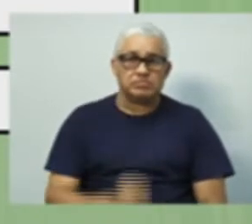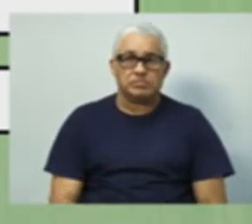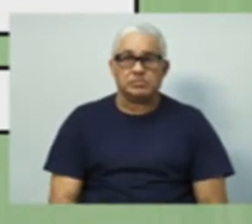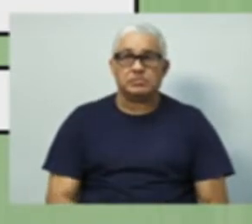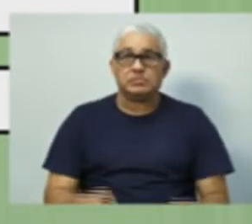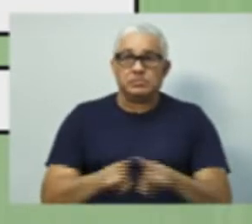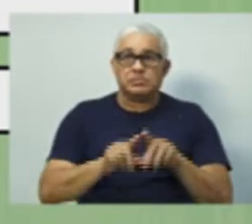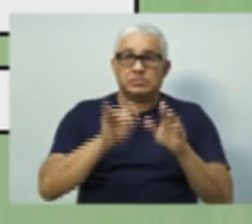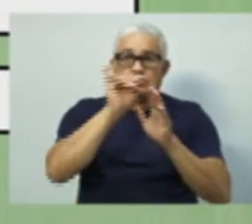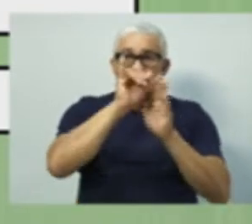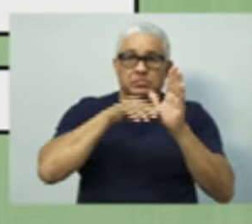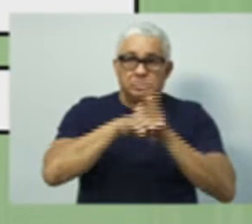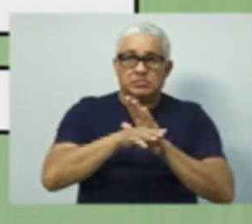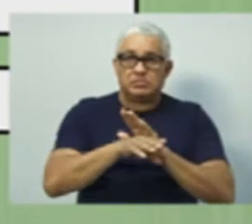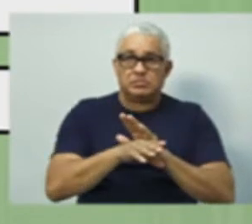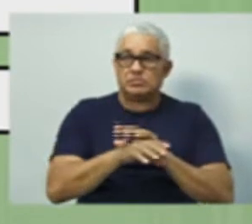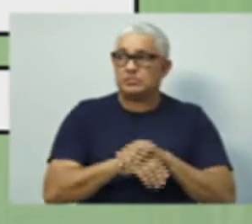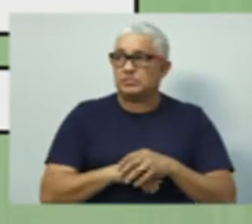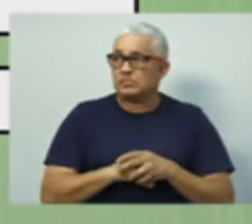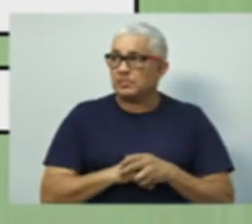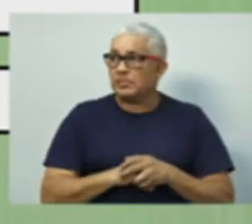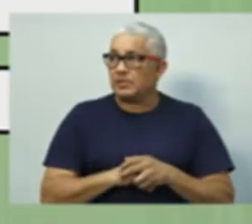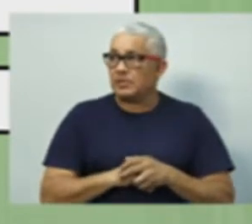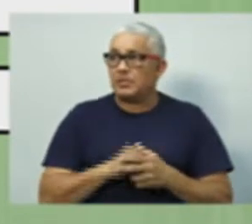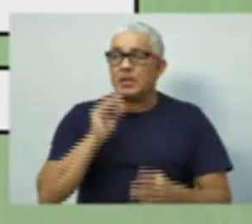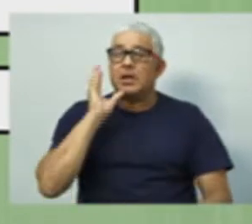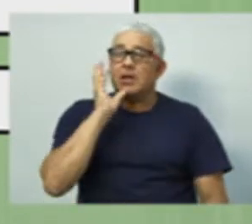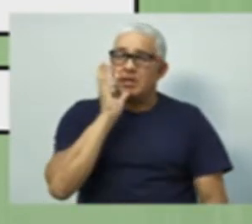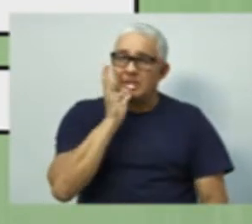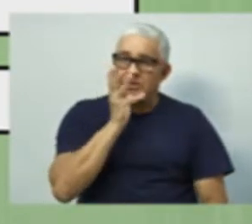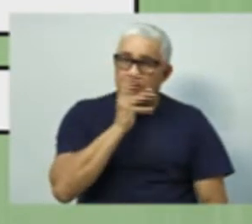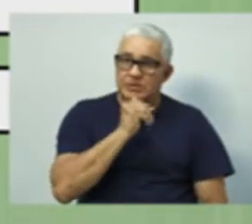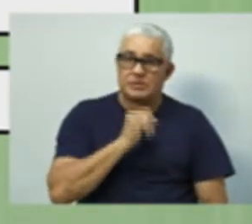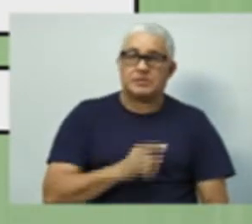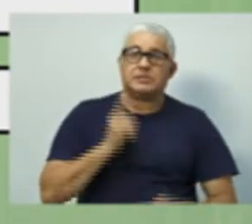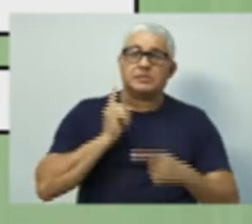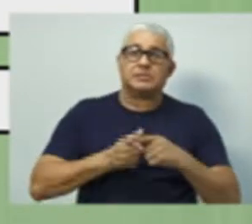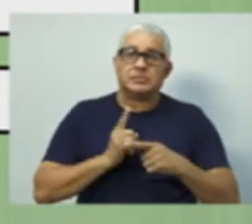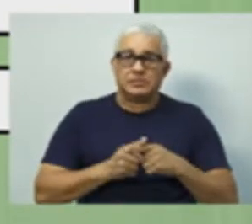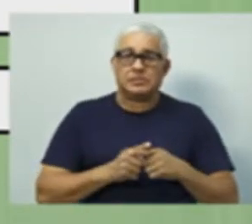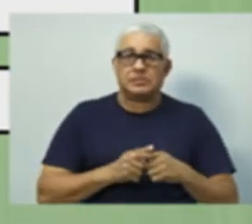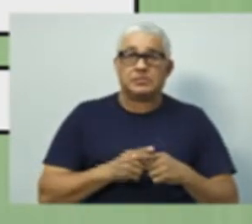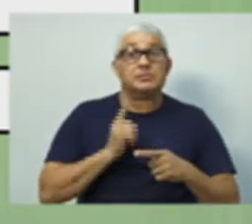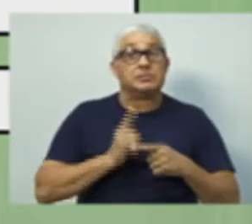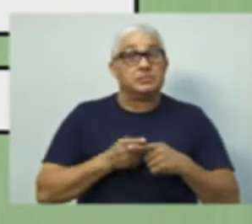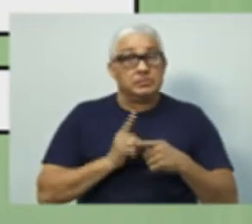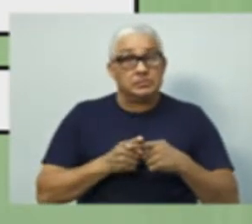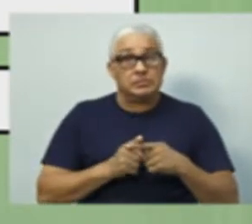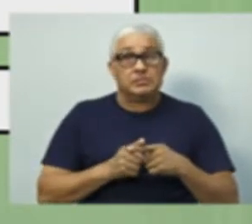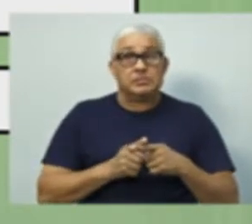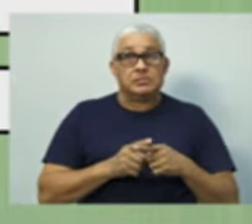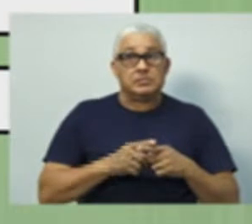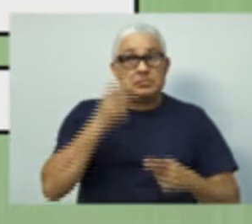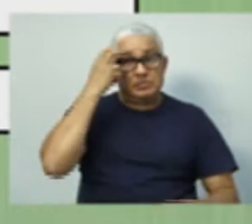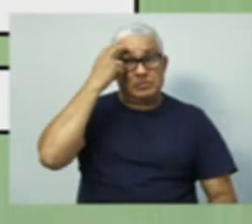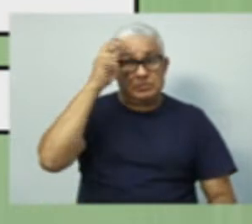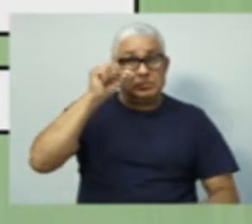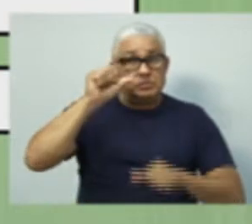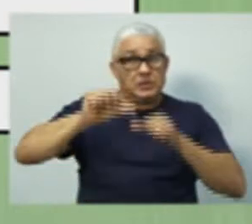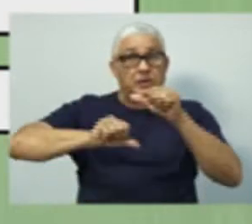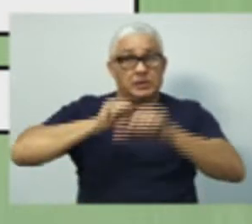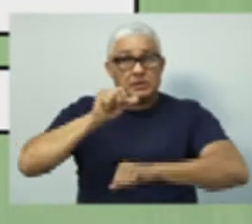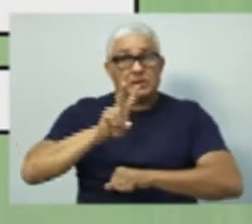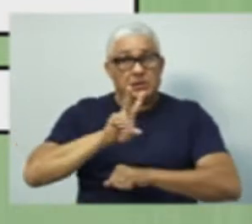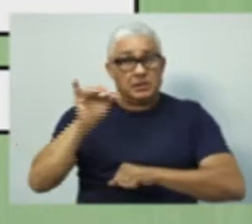é exato, né? Eu estou dizendo que aquilo pode ter o quê? Um ajuste, uma modificação, né?